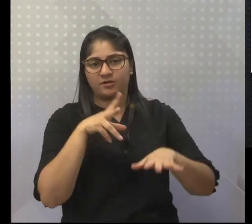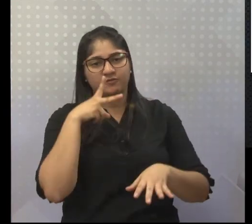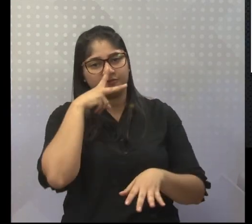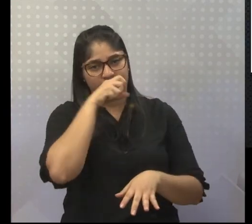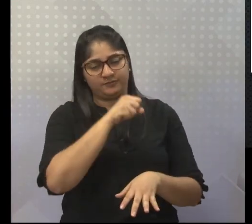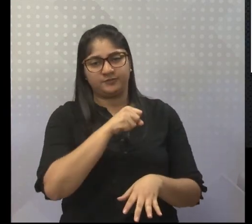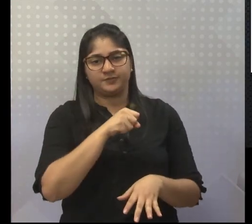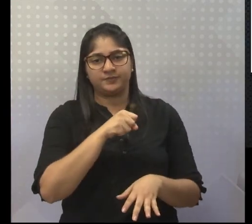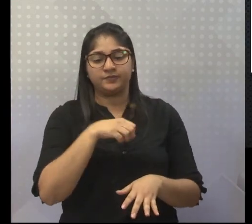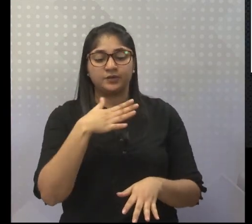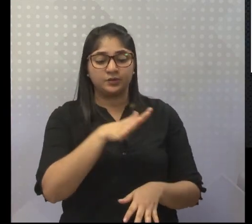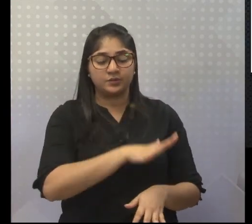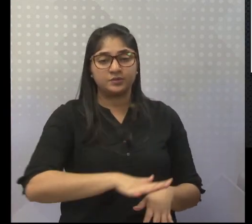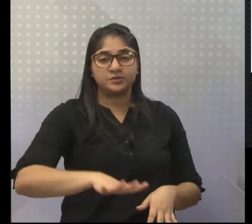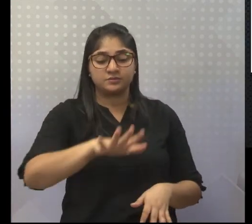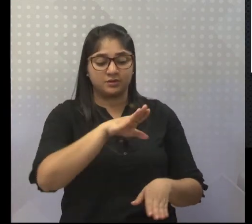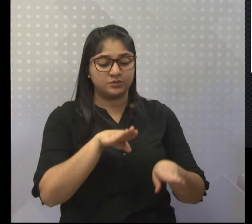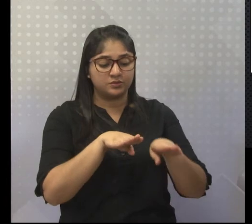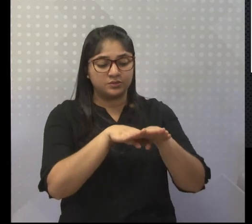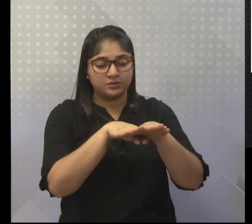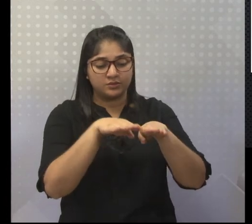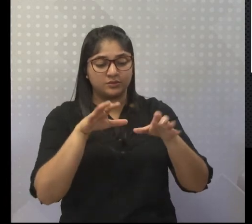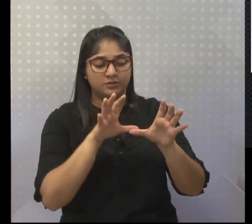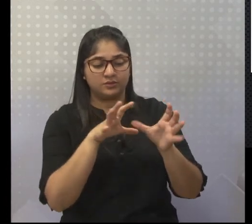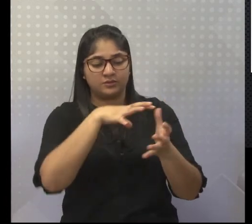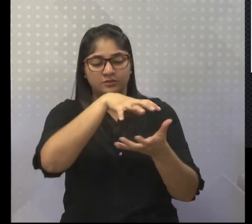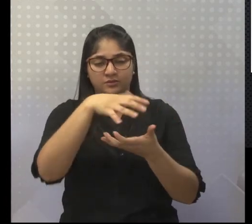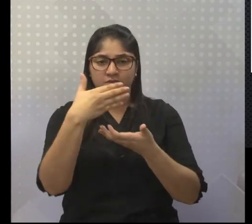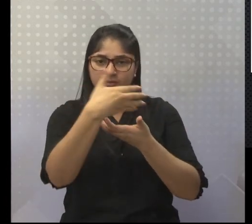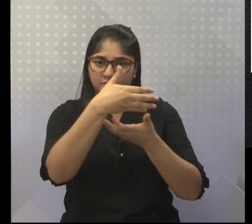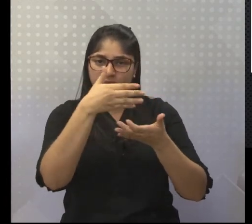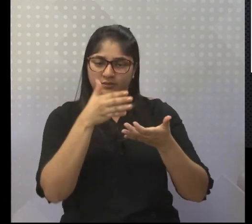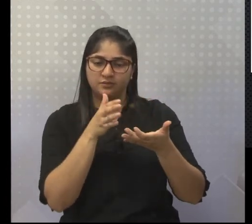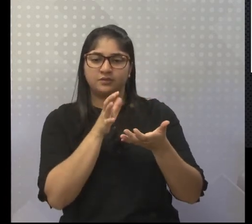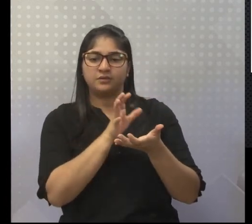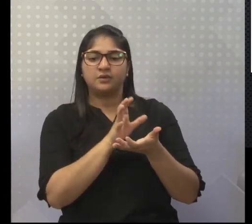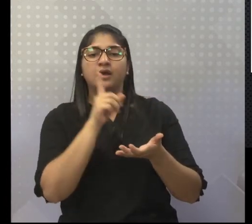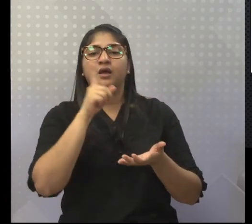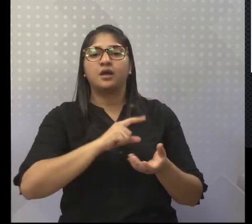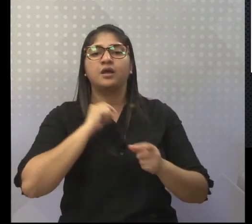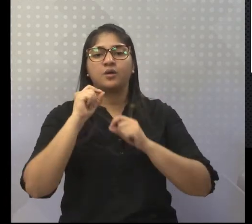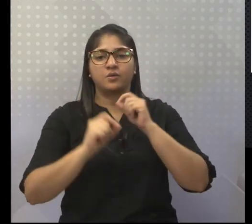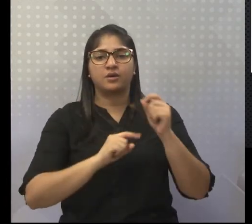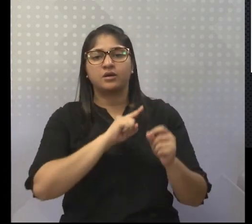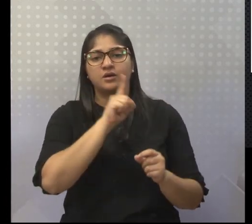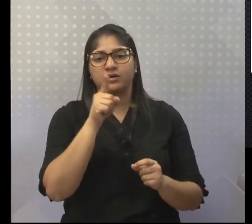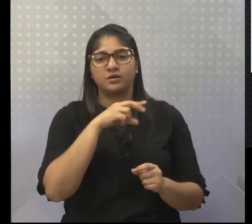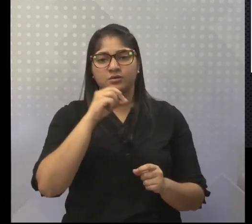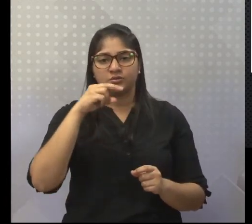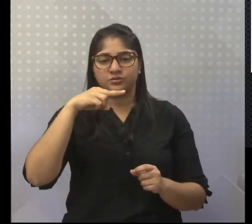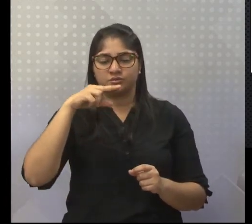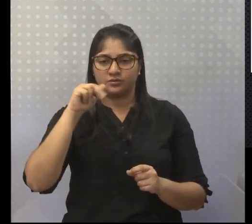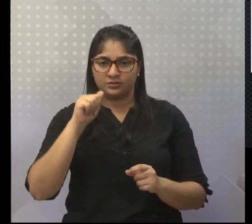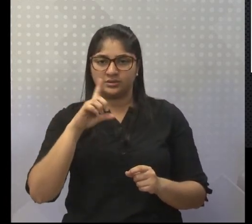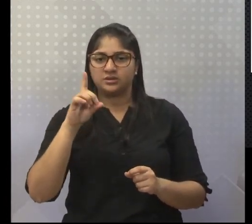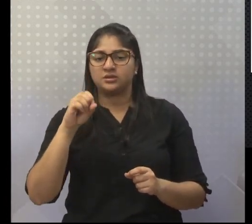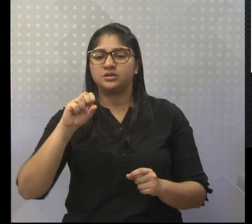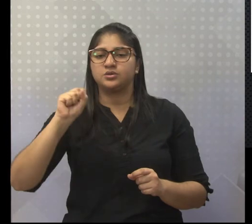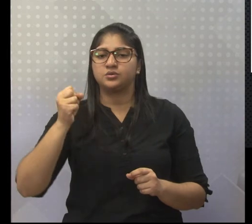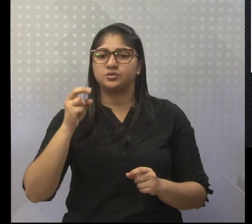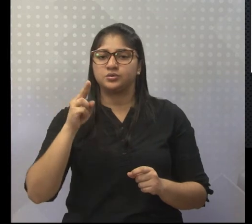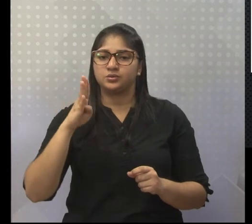então essa área que a placa tectônica vai lá para o interior do planeta se chama zona de subducção